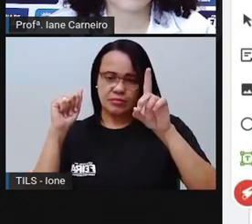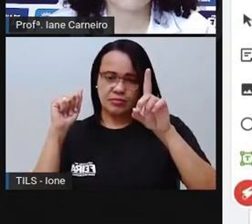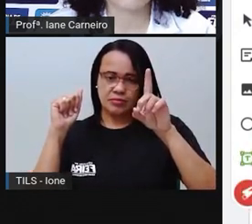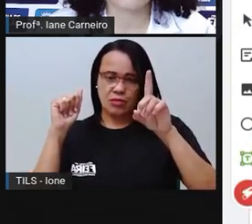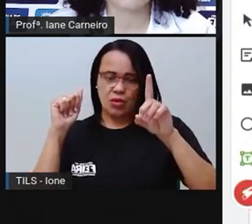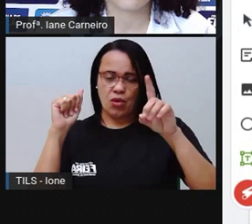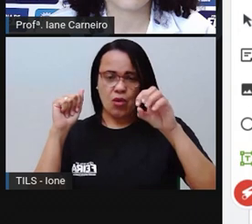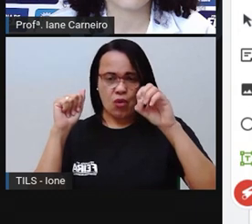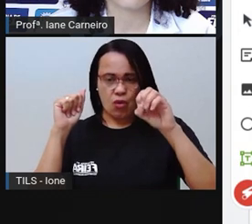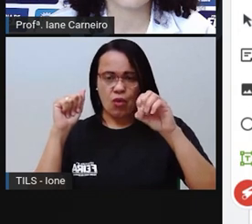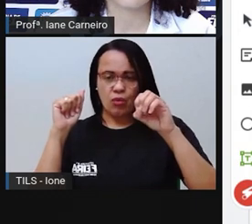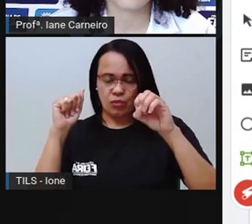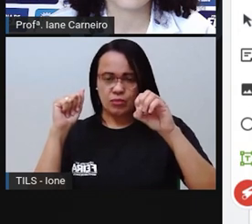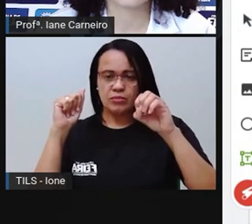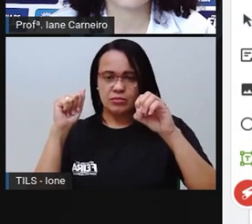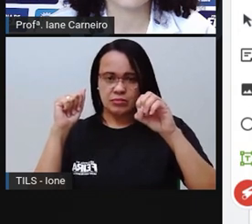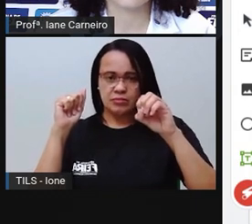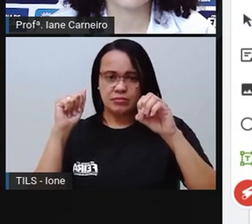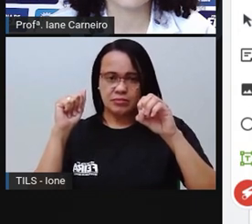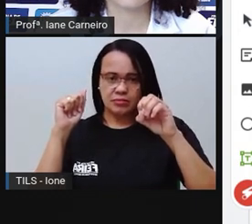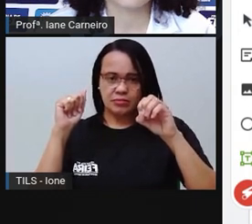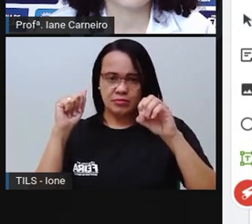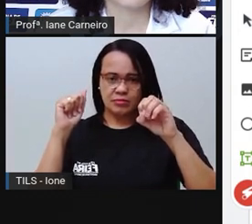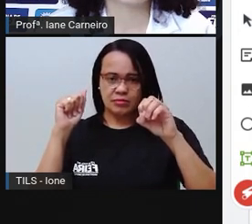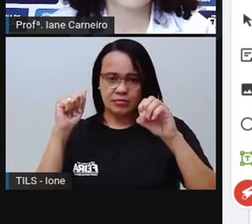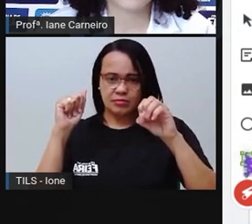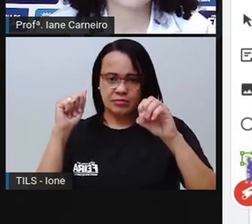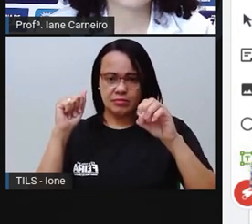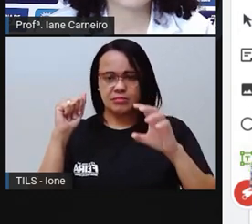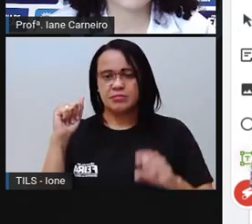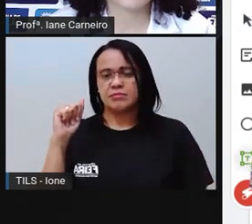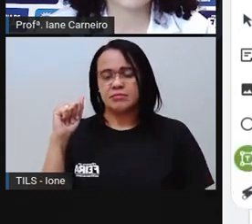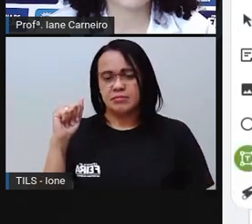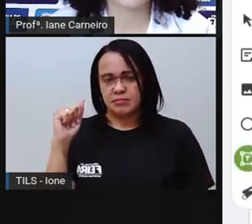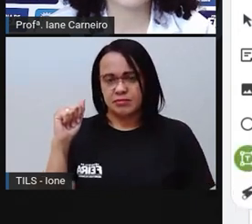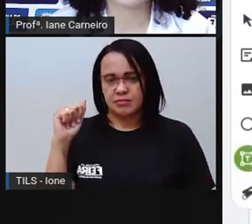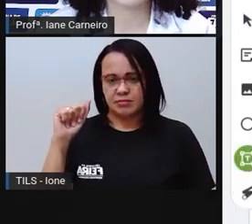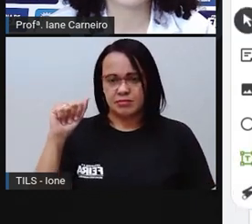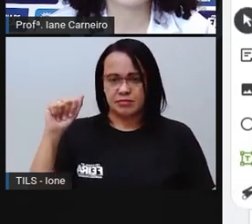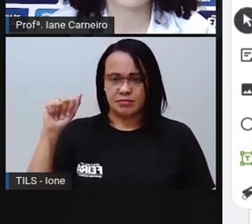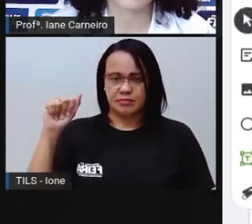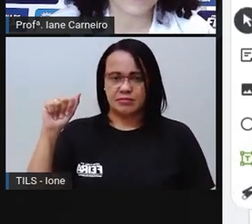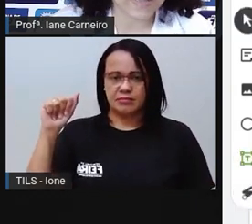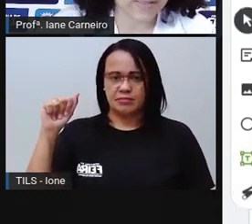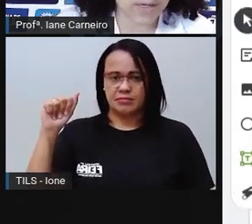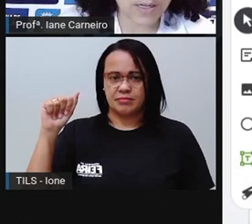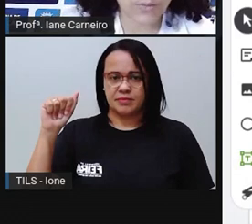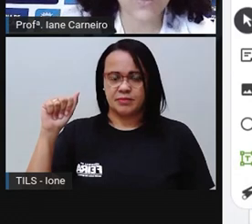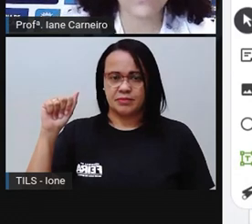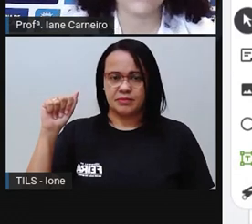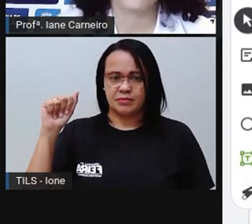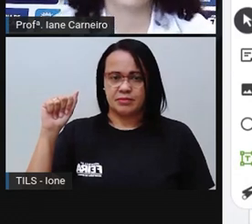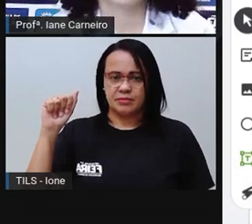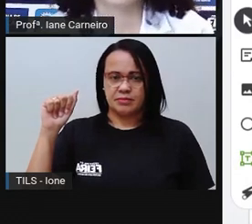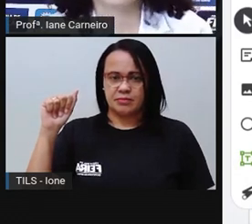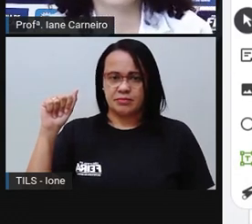vogal O, não é isso? Ó? A gente vai formar que combinação de letrinhas, ó?